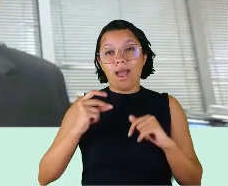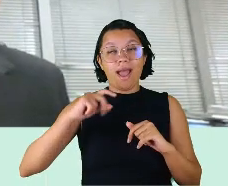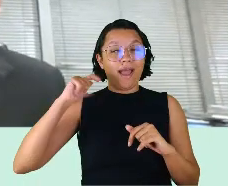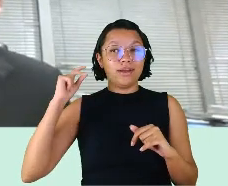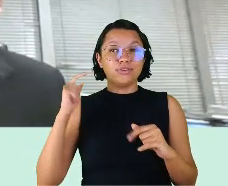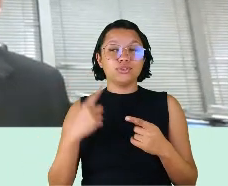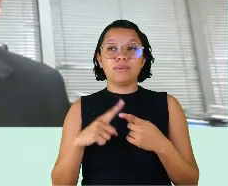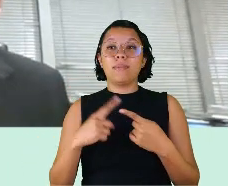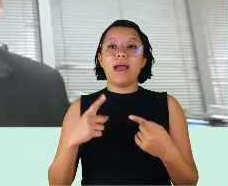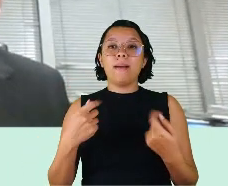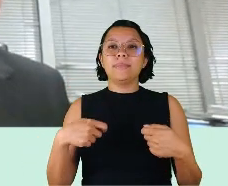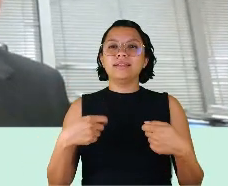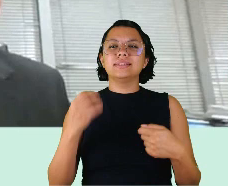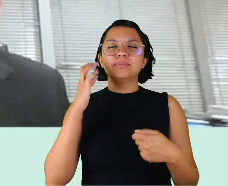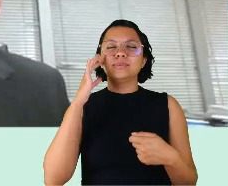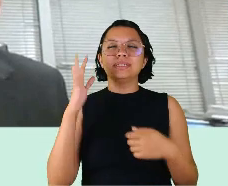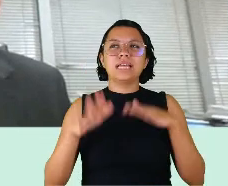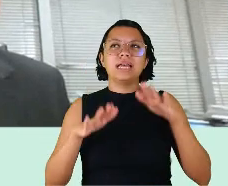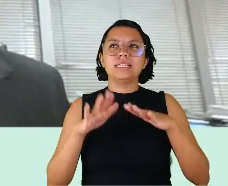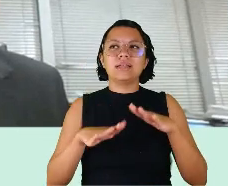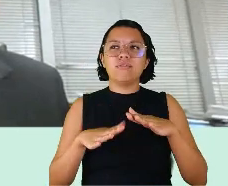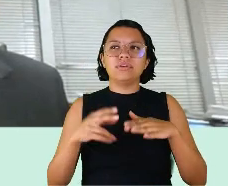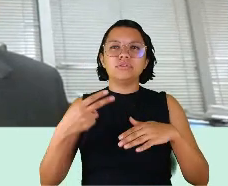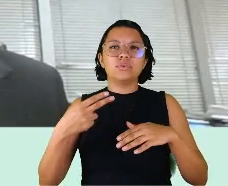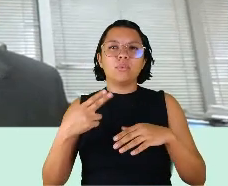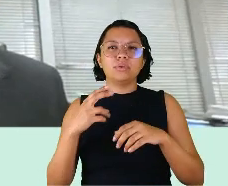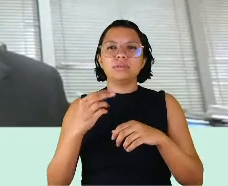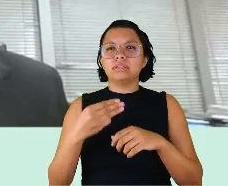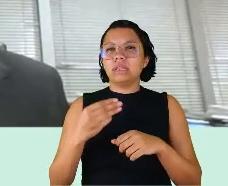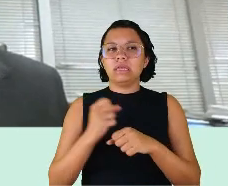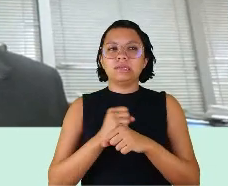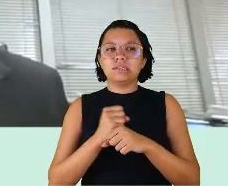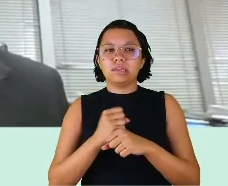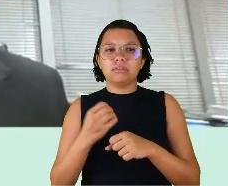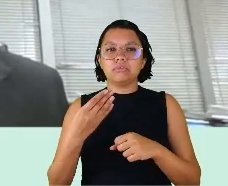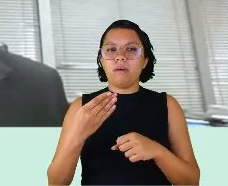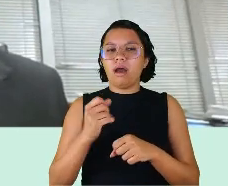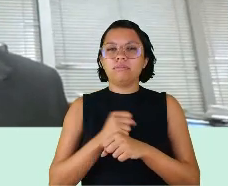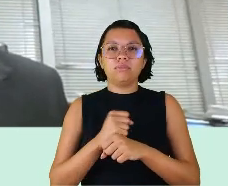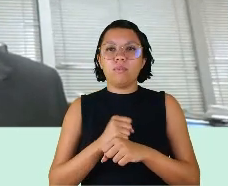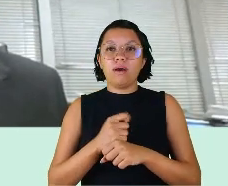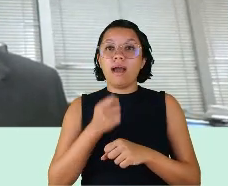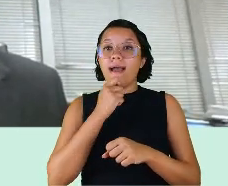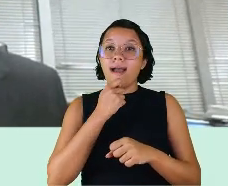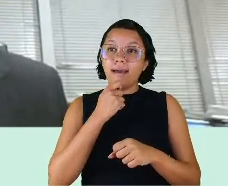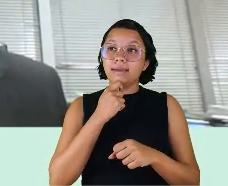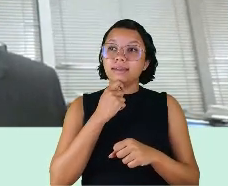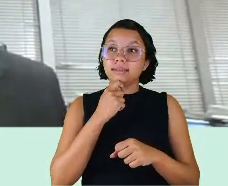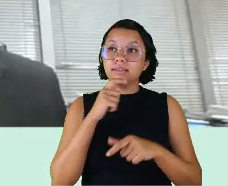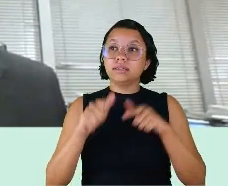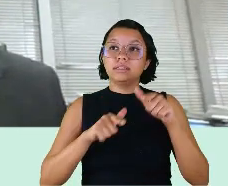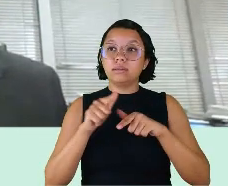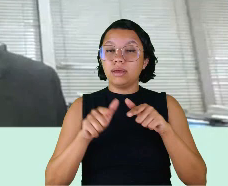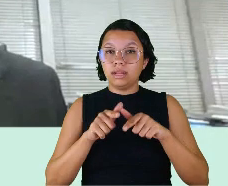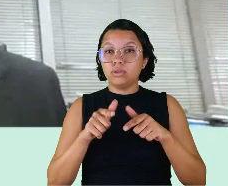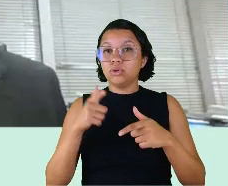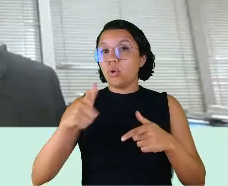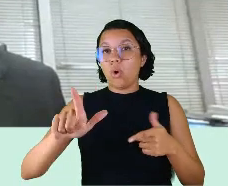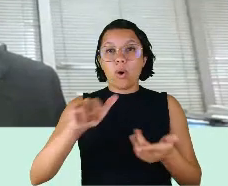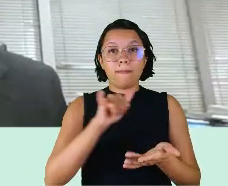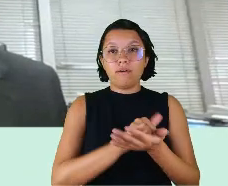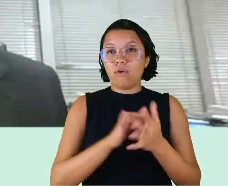antiga, mas nós temos que pensar que talvez para 2, 3 anos ou 4 anos a gente esteja trabalhando numa outra